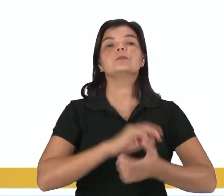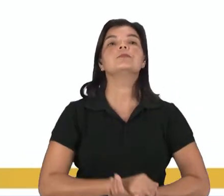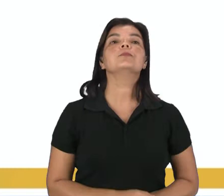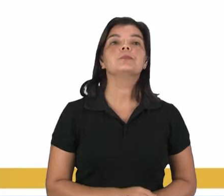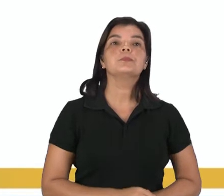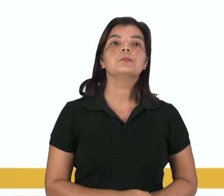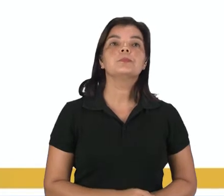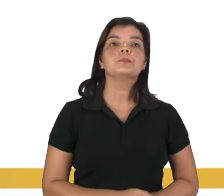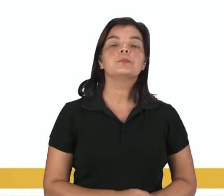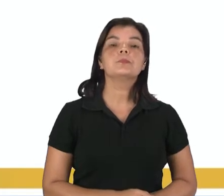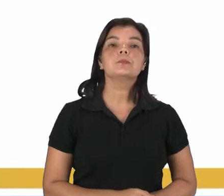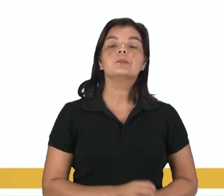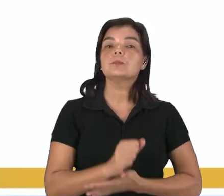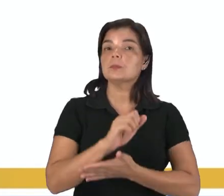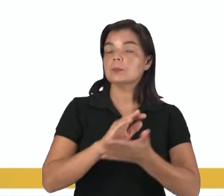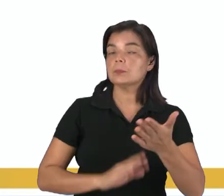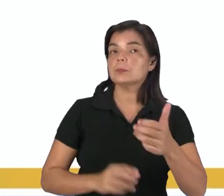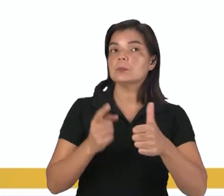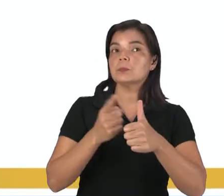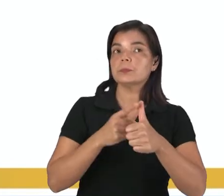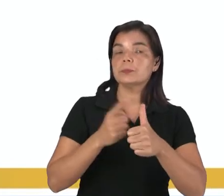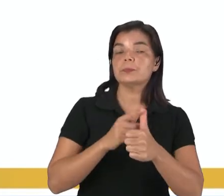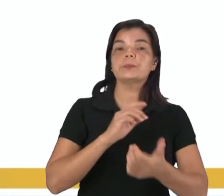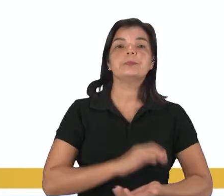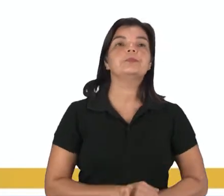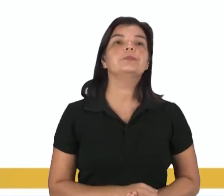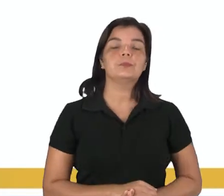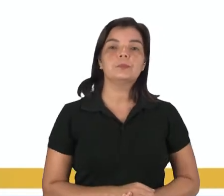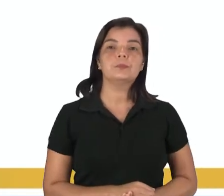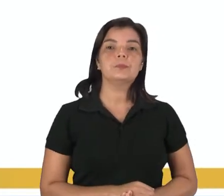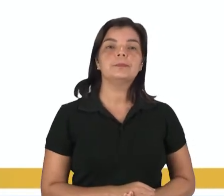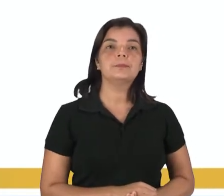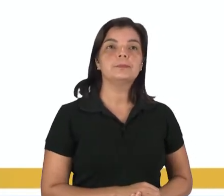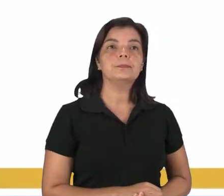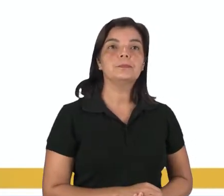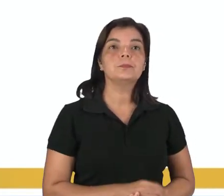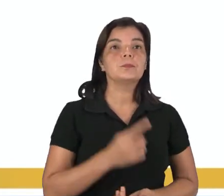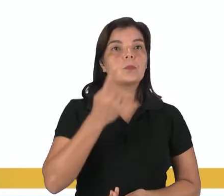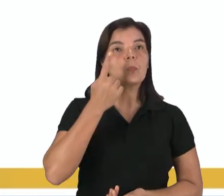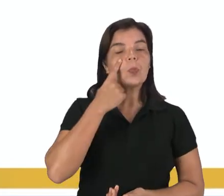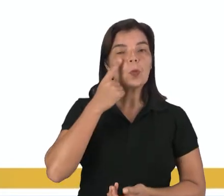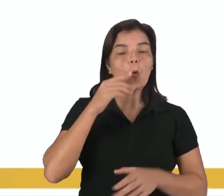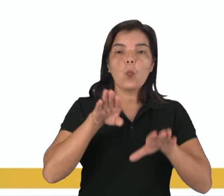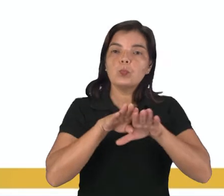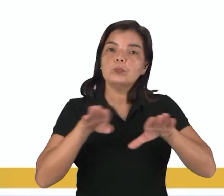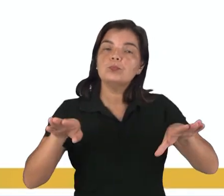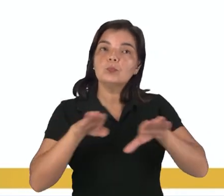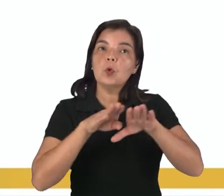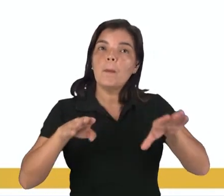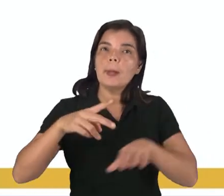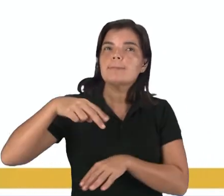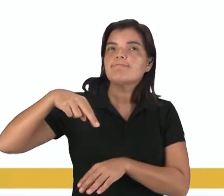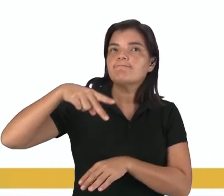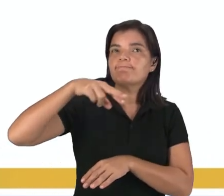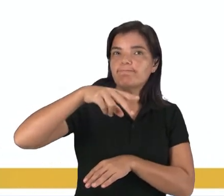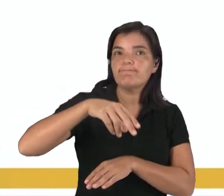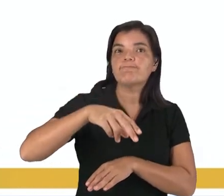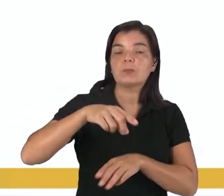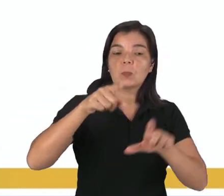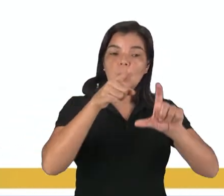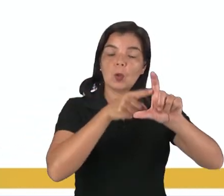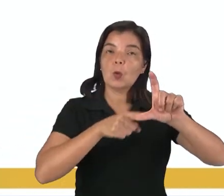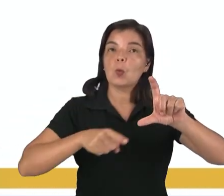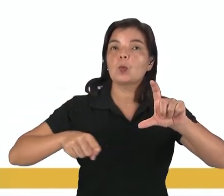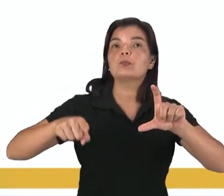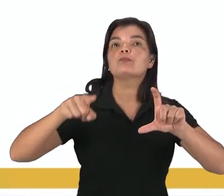região circular Então vamos aí para o nosso primeiro exercício não acho que uma pista de atletismo